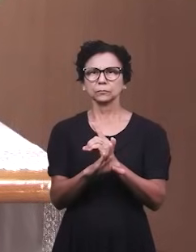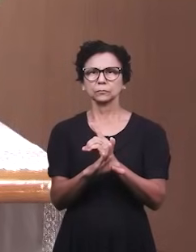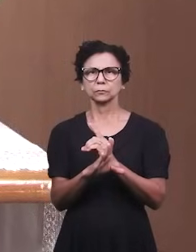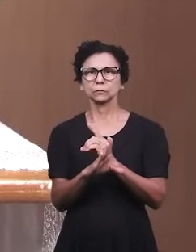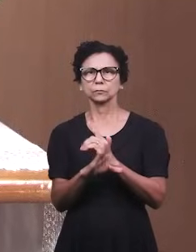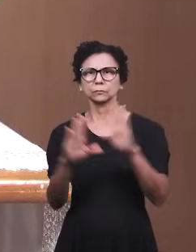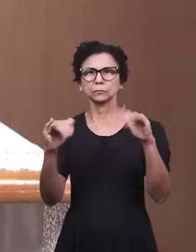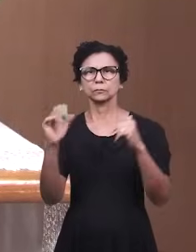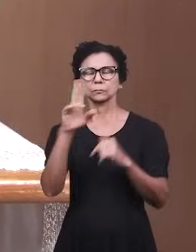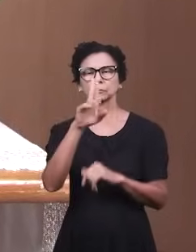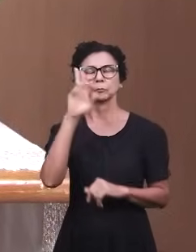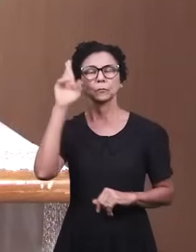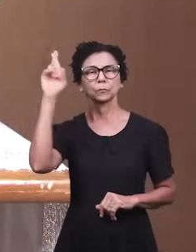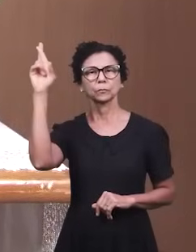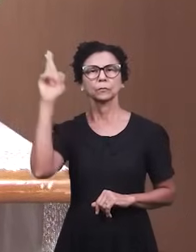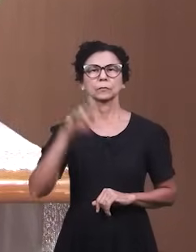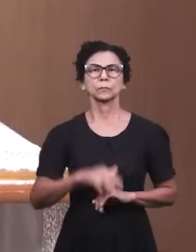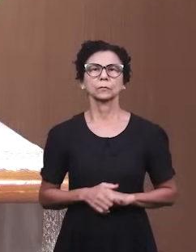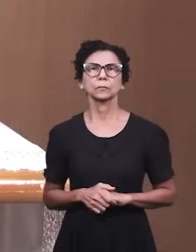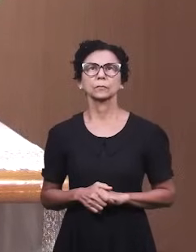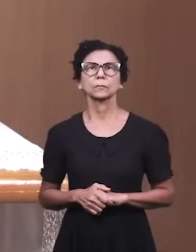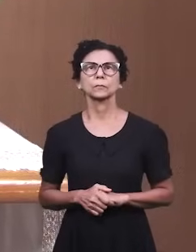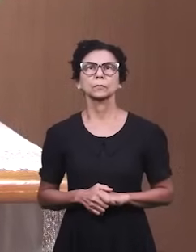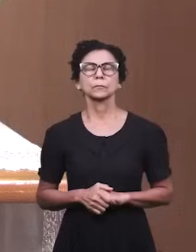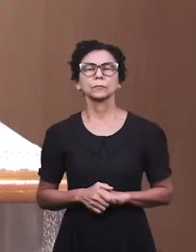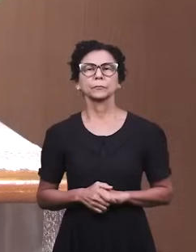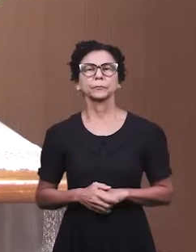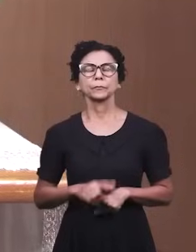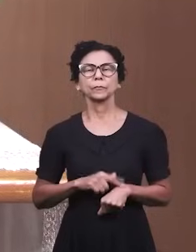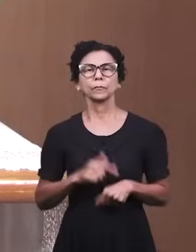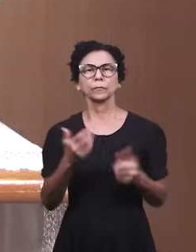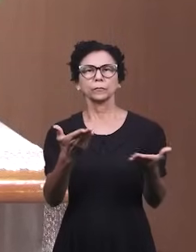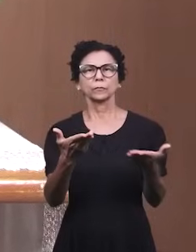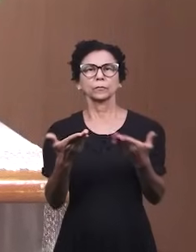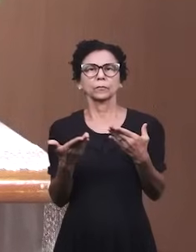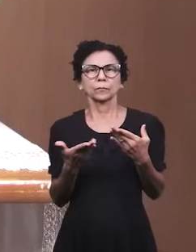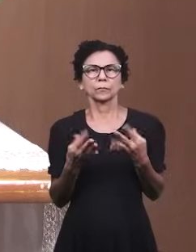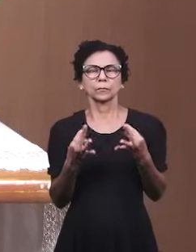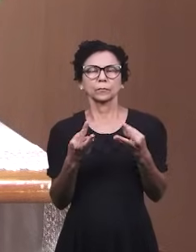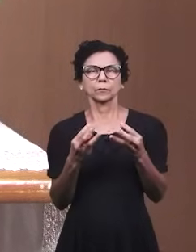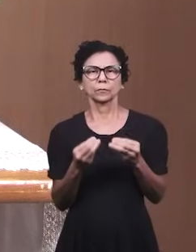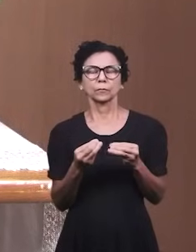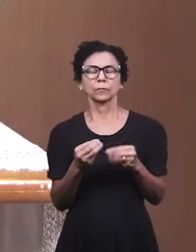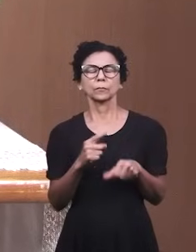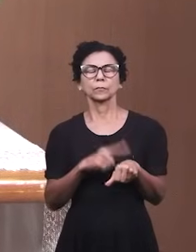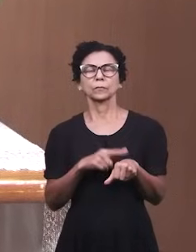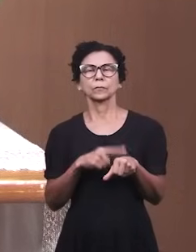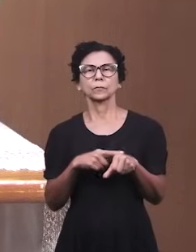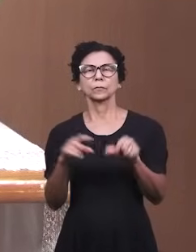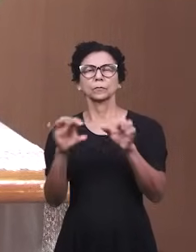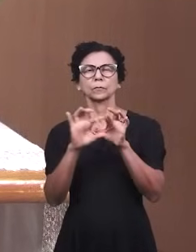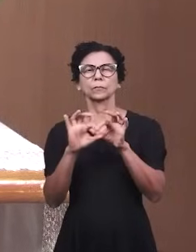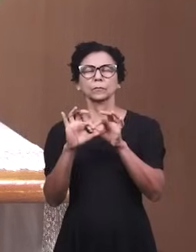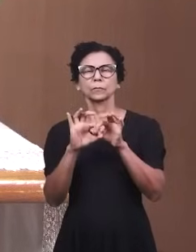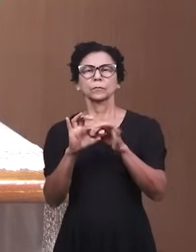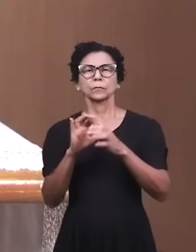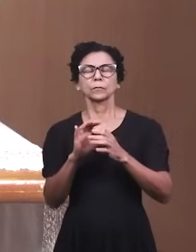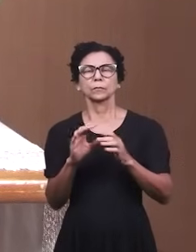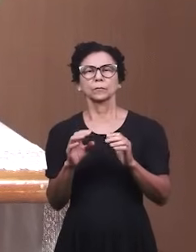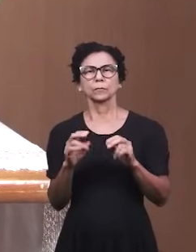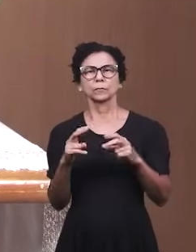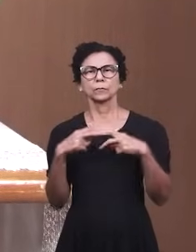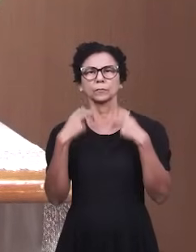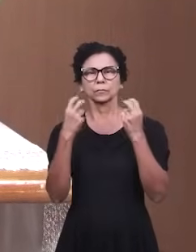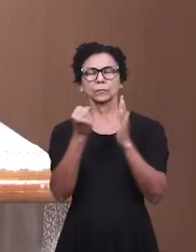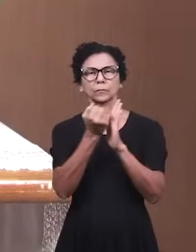Senhor. Neste momento, convido a todos, em um momento de reverência, a fazermos um clamor pelo sangue